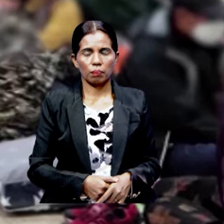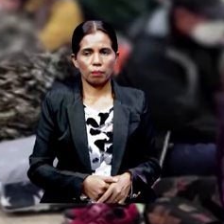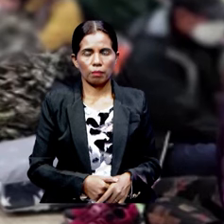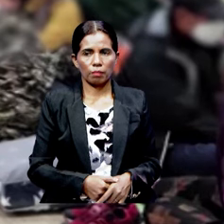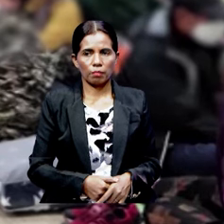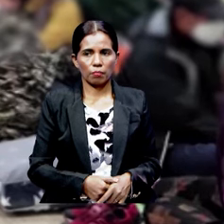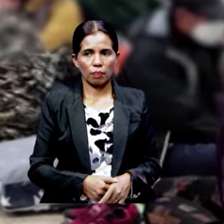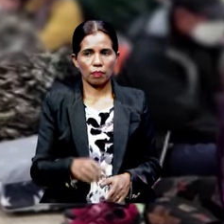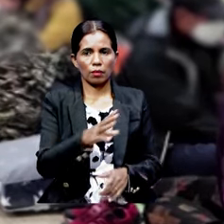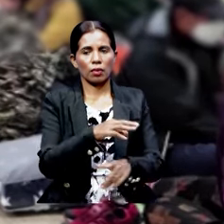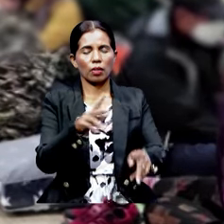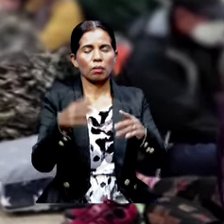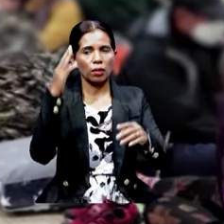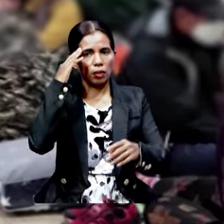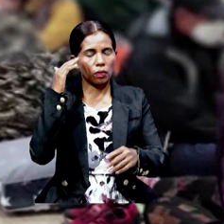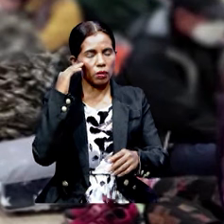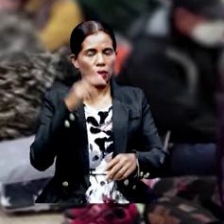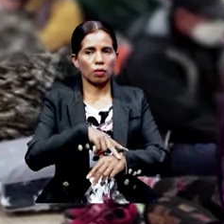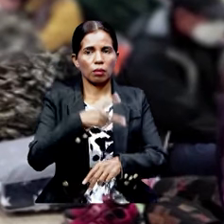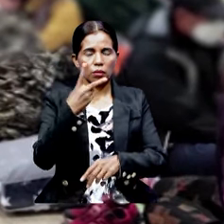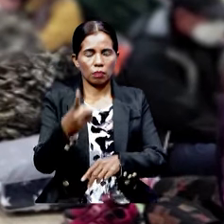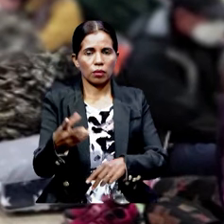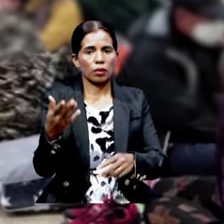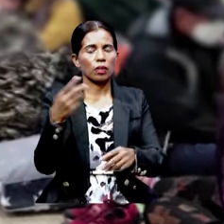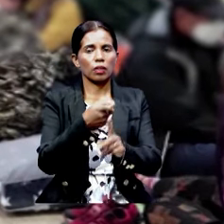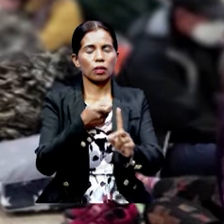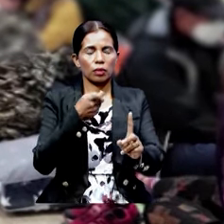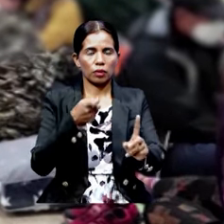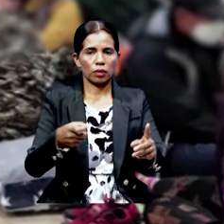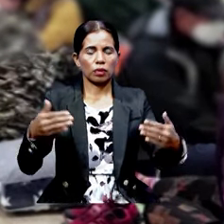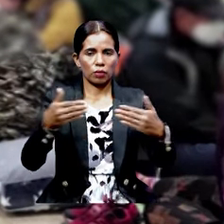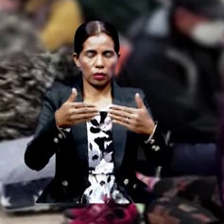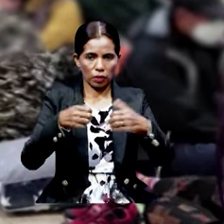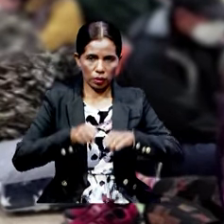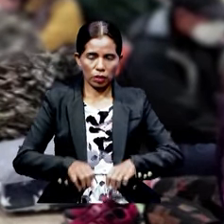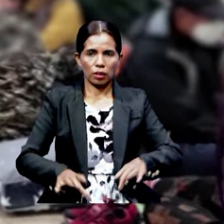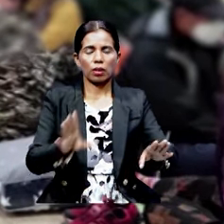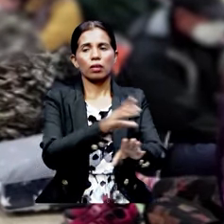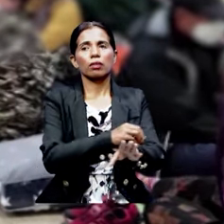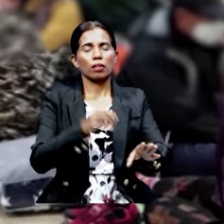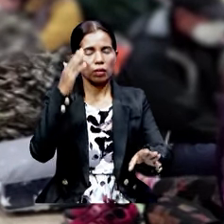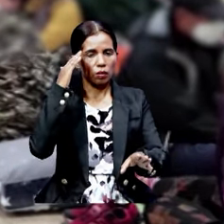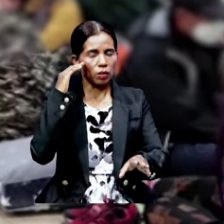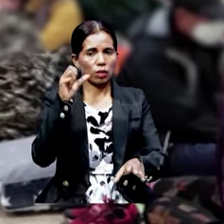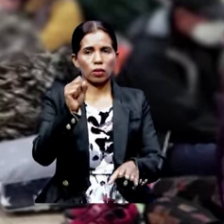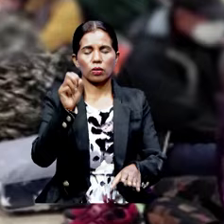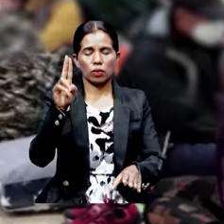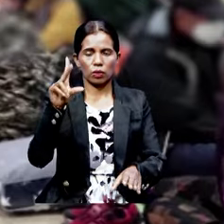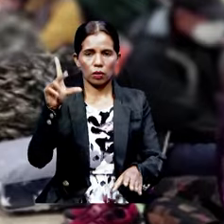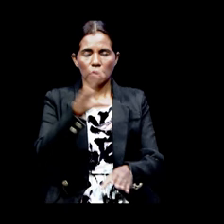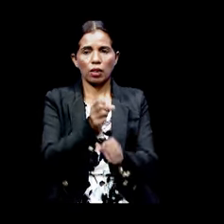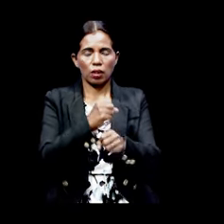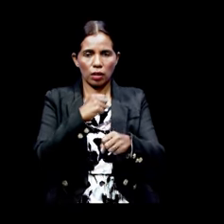Munição artilharia Coreia Norte Mono e a parte norte russi fronteira marítima nien no nem militar Coreia Sul ateten Coreia Sul halou